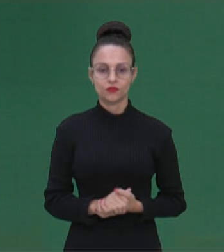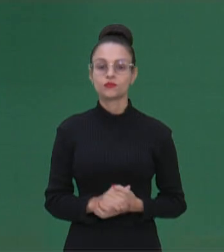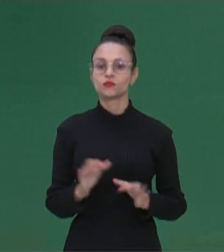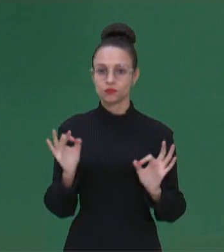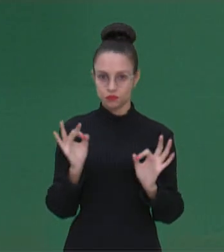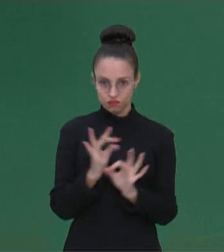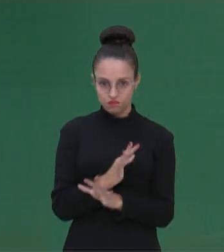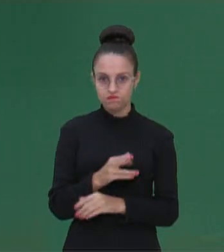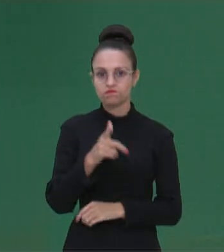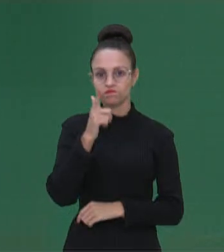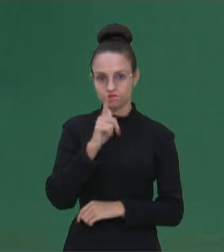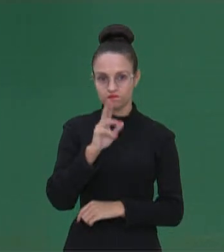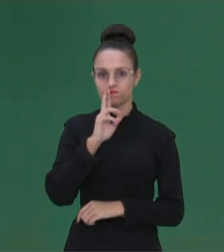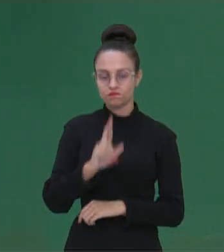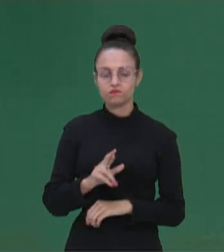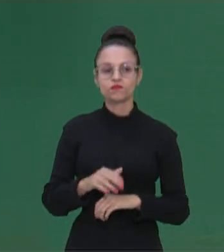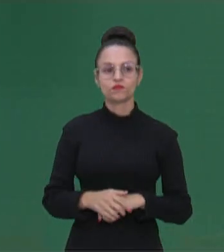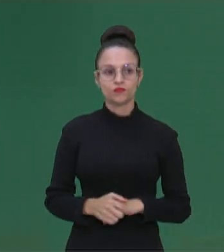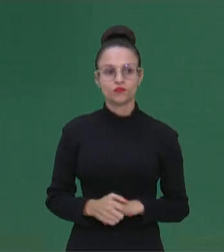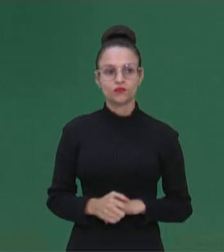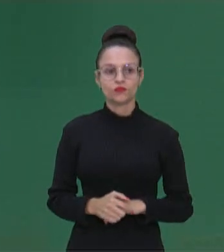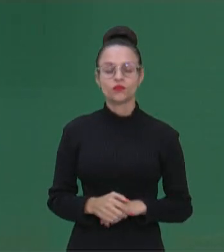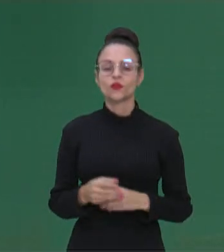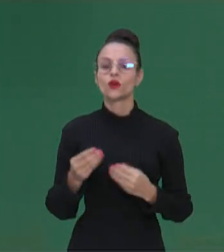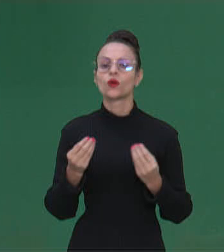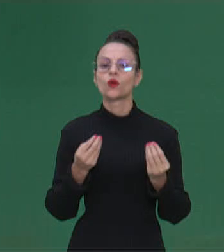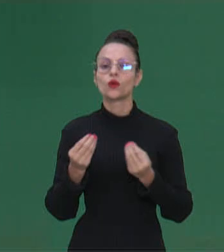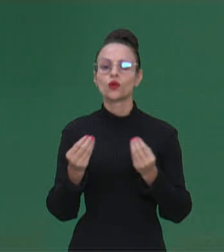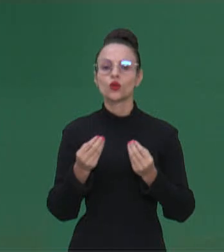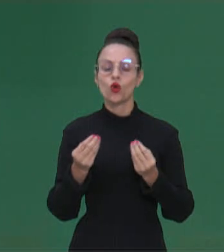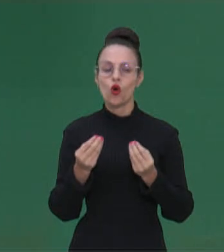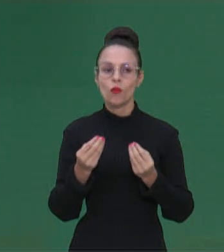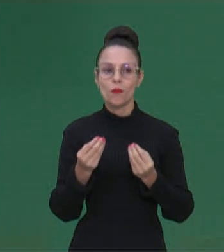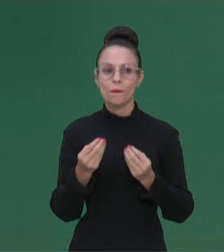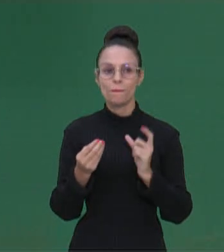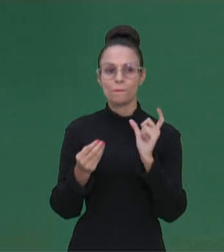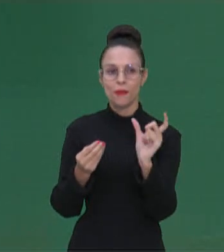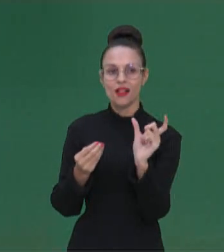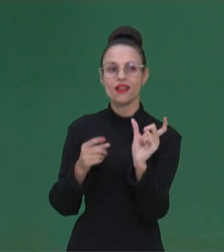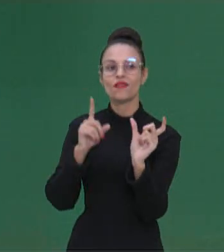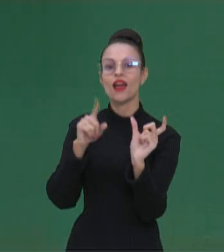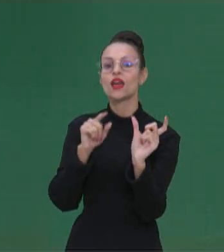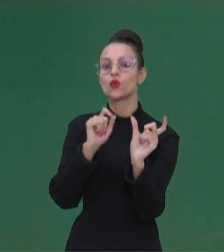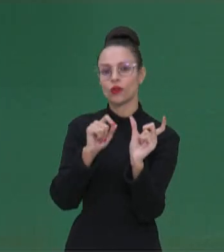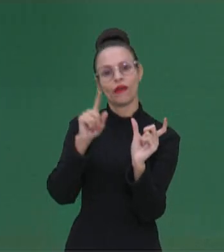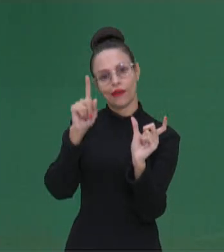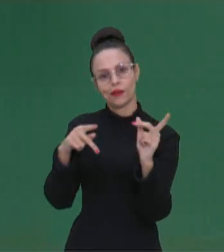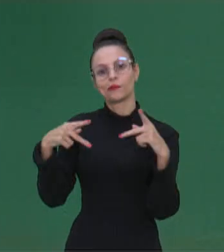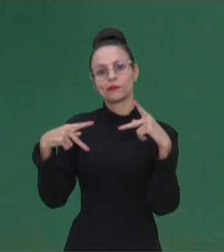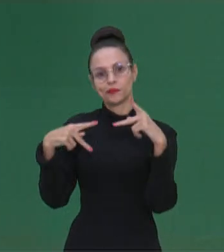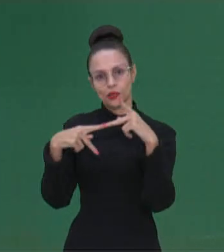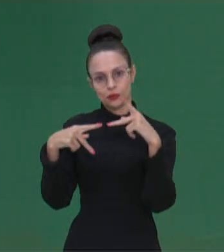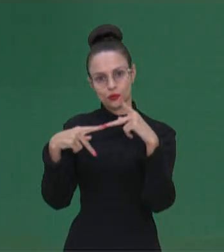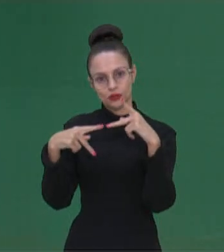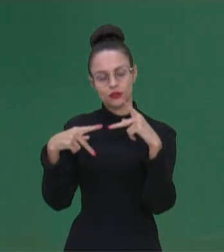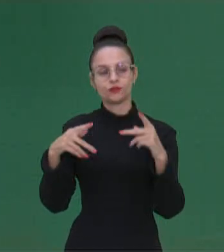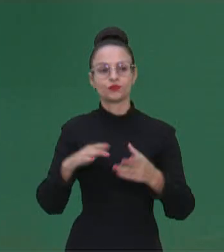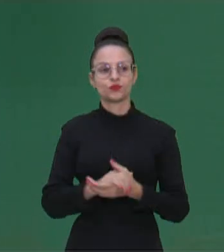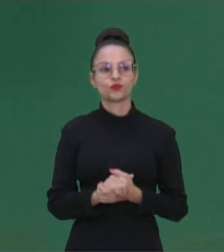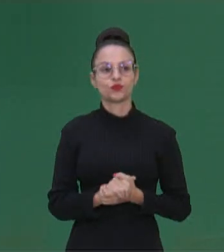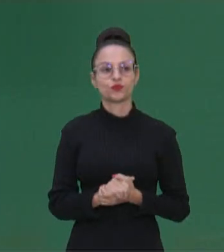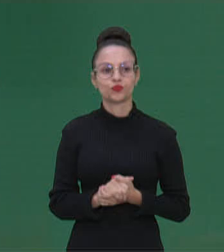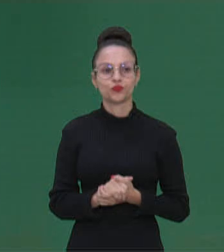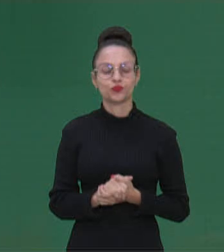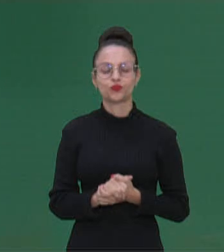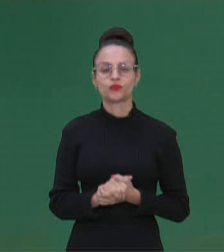Pronto, galera? Então vamos lá. Como que eu posso classificar a palavra de? Como preposição, né?